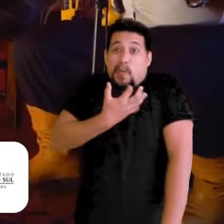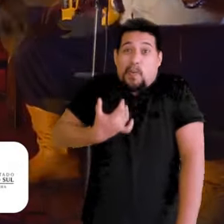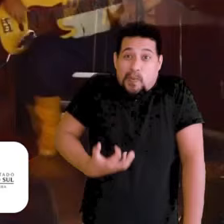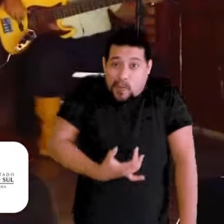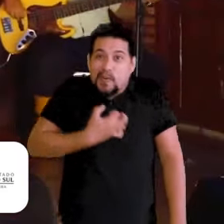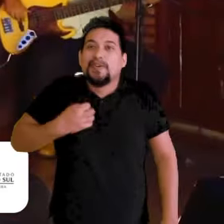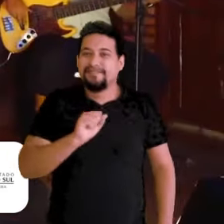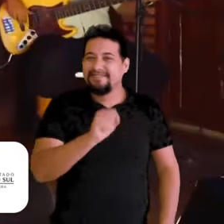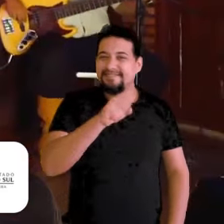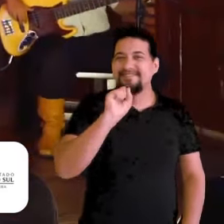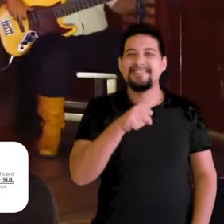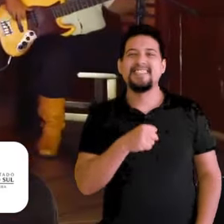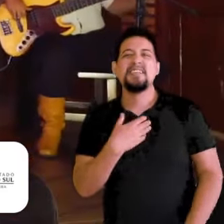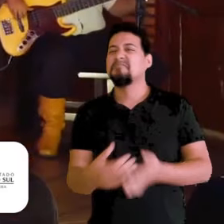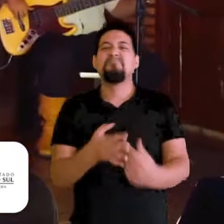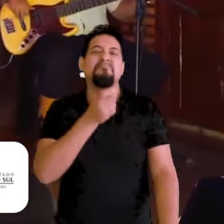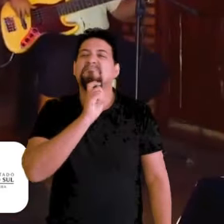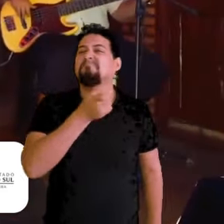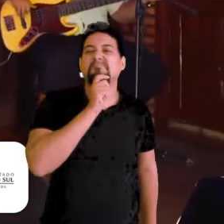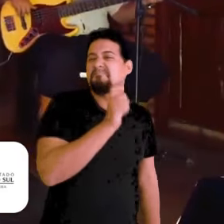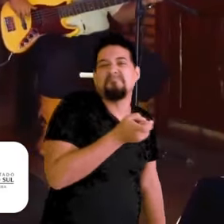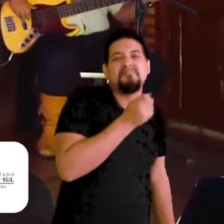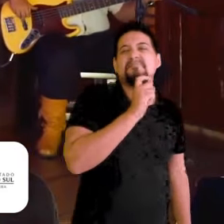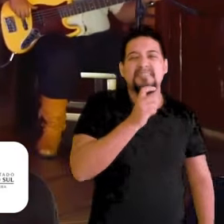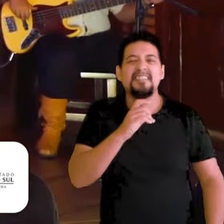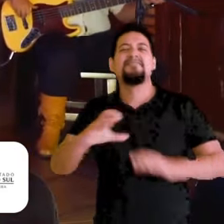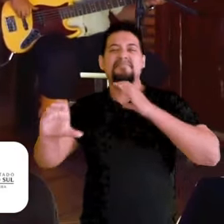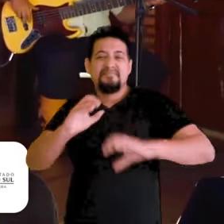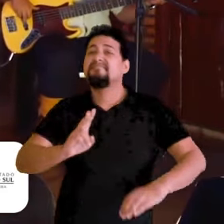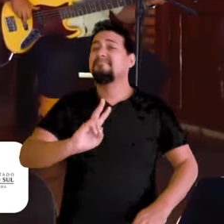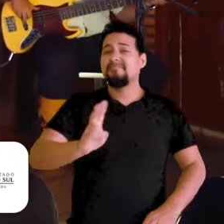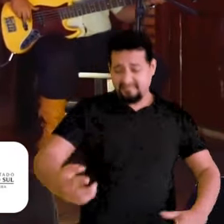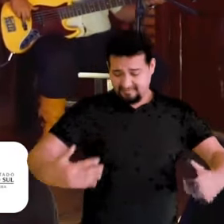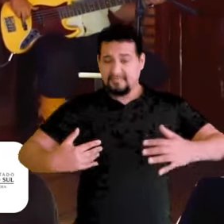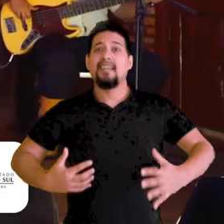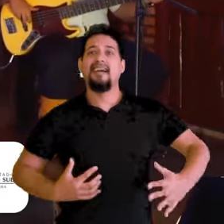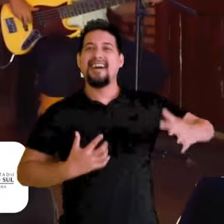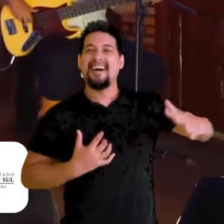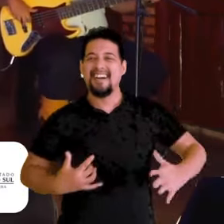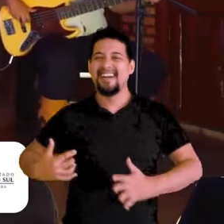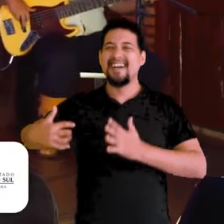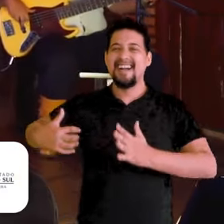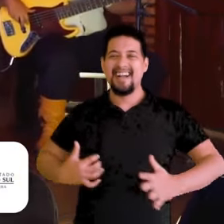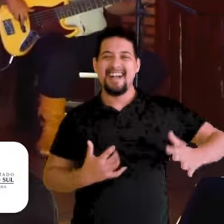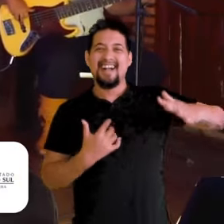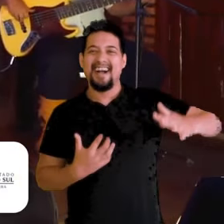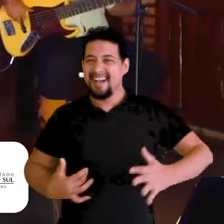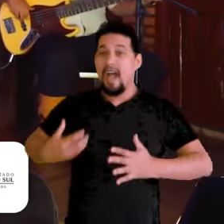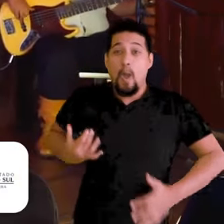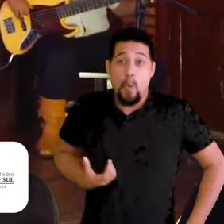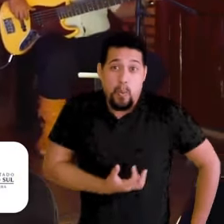aquece o peito. Se no frio de inverno canto desse jeito, é o calor